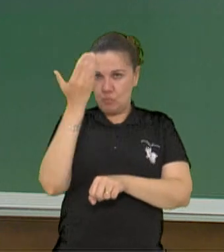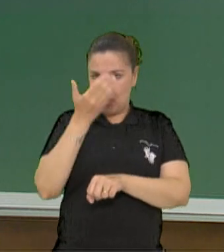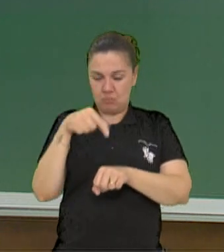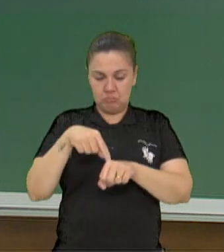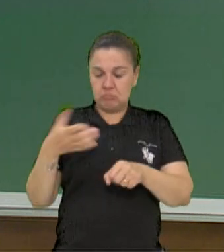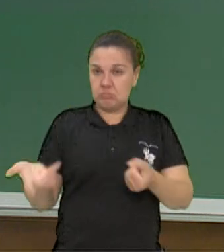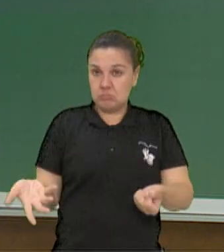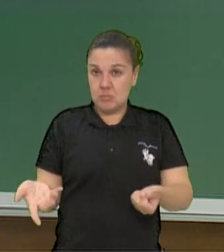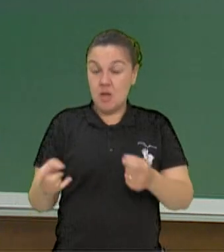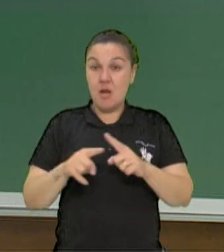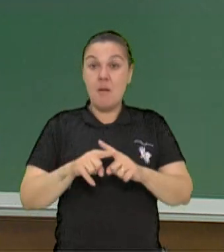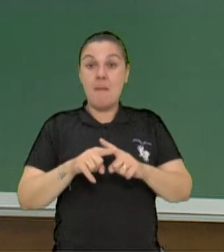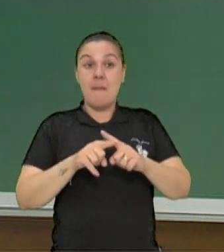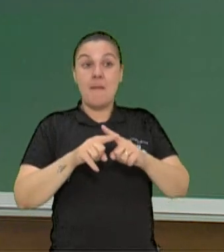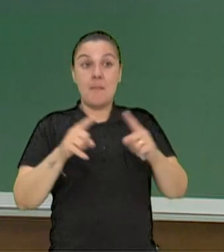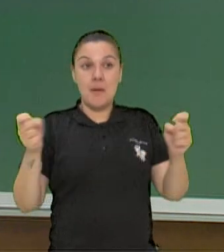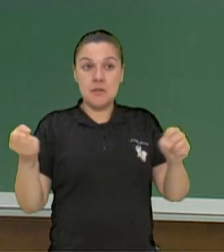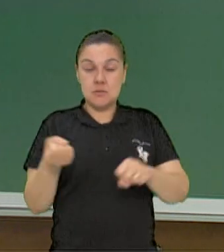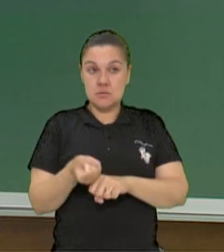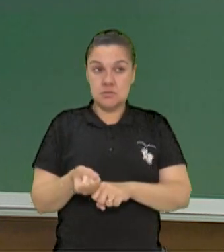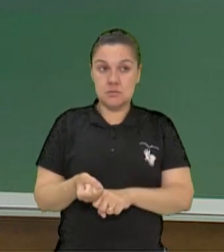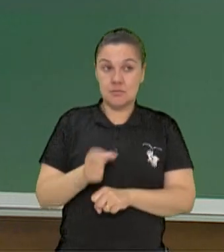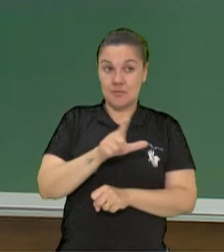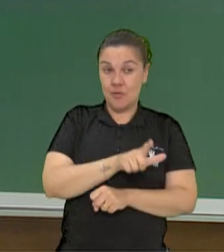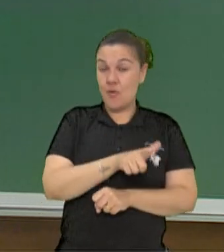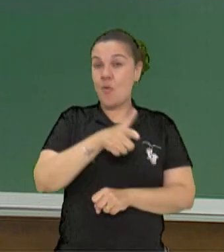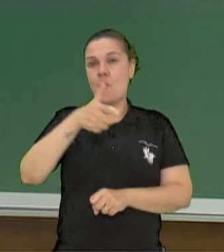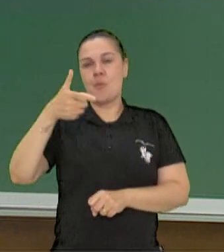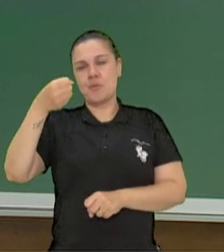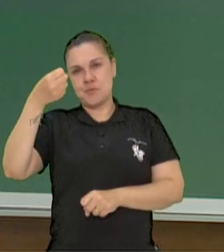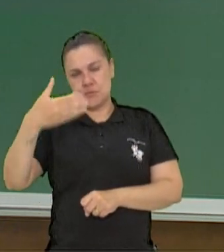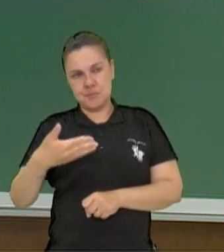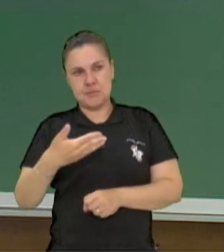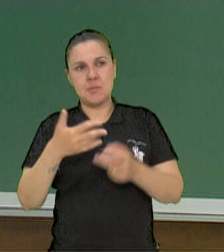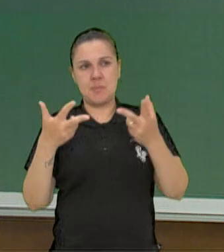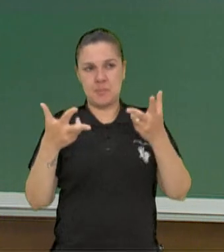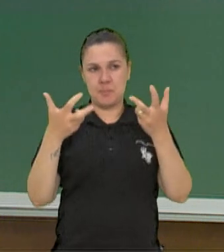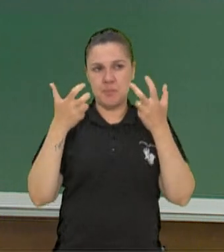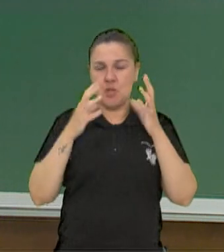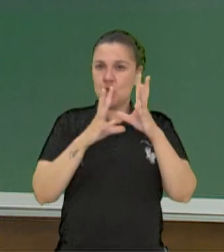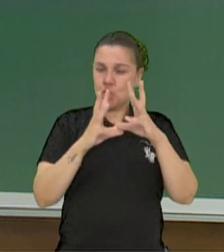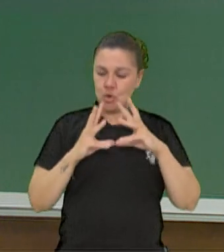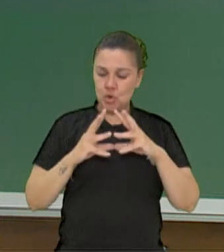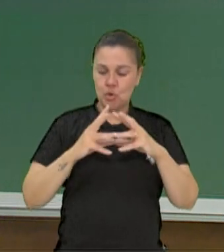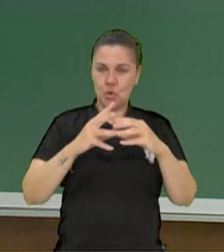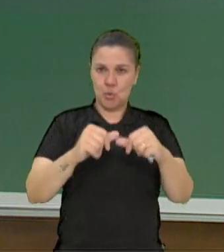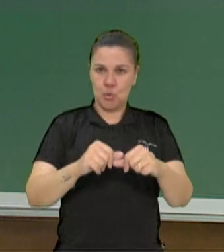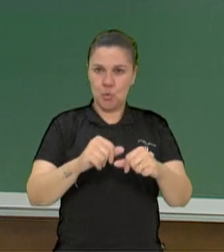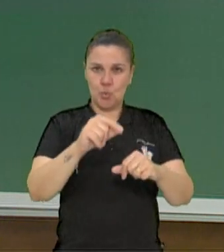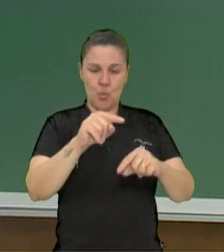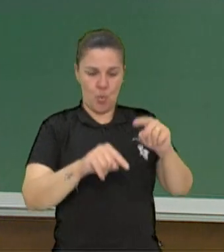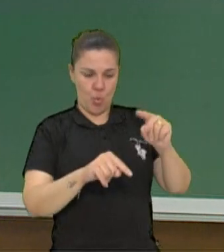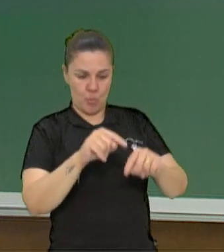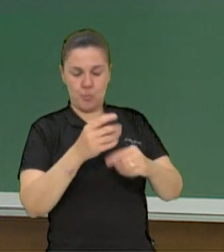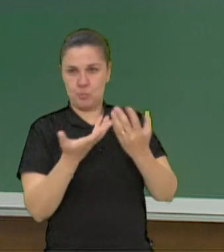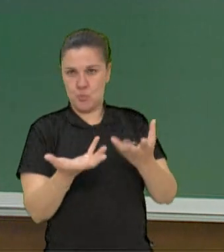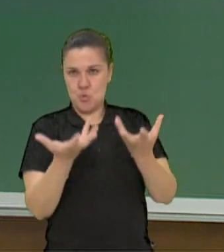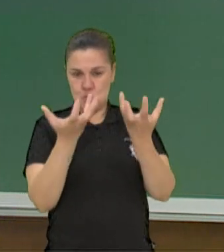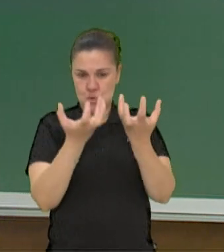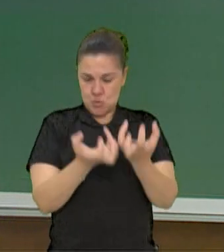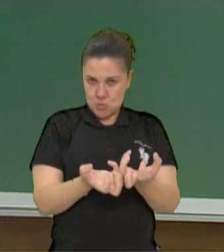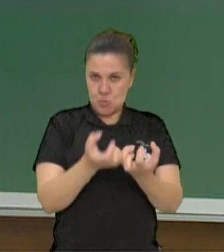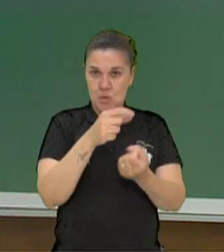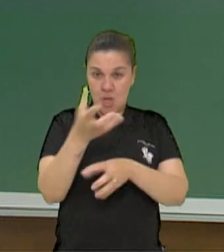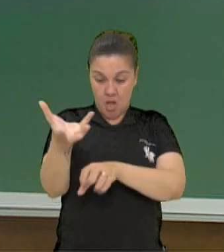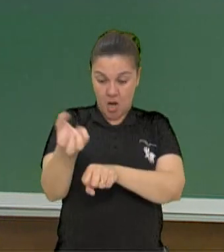negro. Só que depois eles viram até uma outra definição, né? Eles perceberam que todo corpo escuro, todo corpo negro,